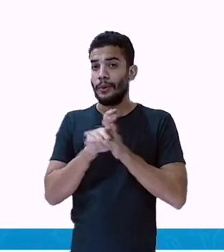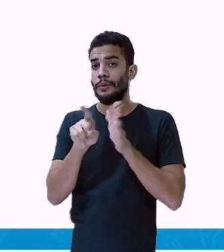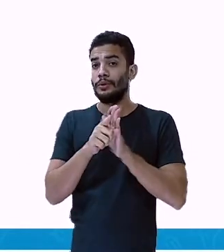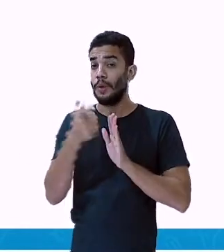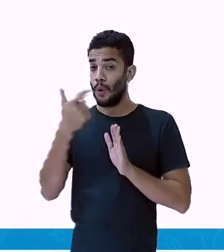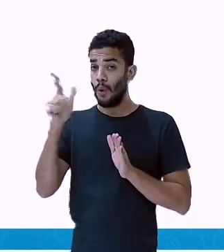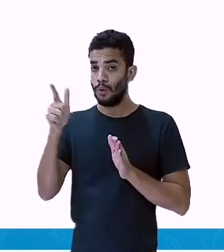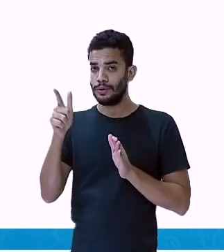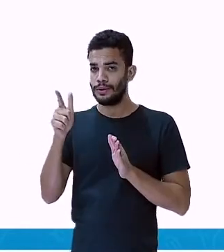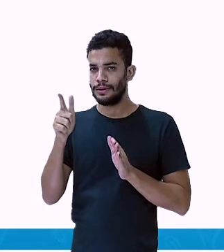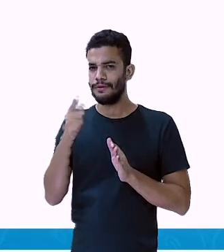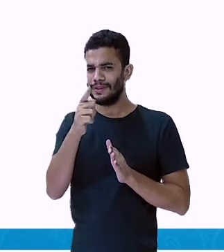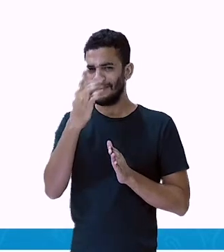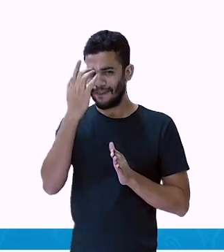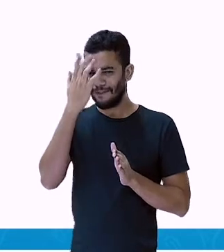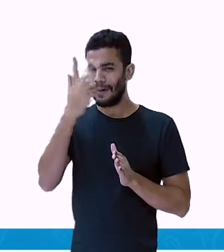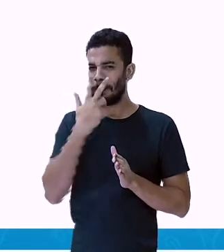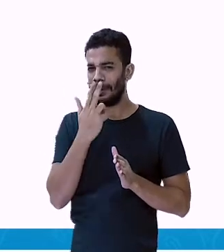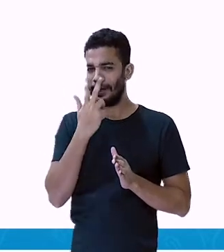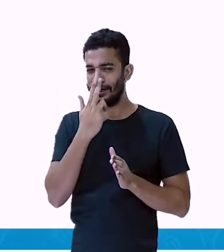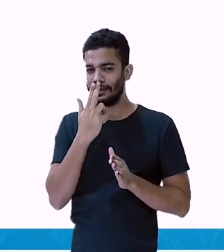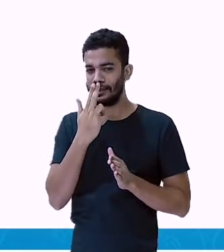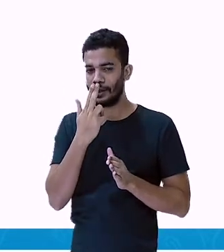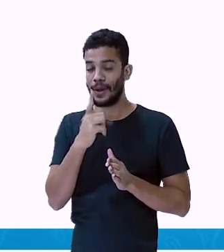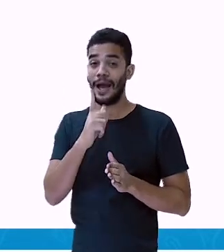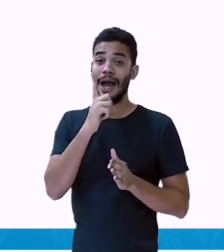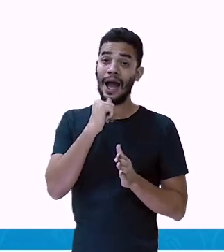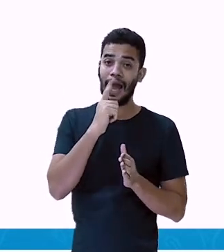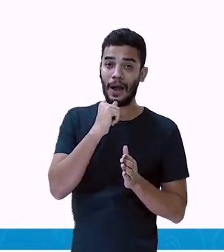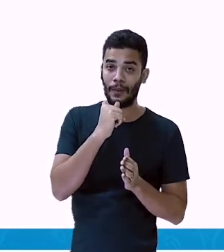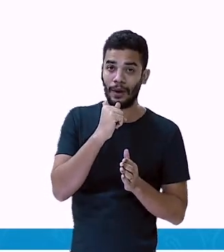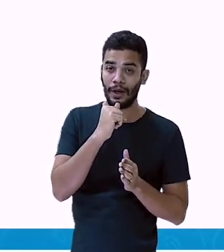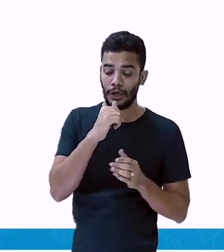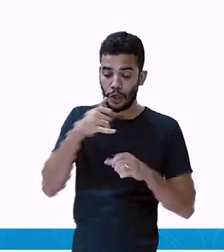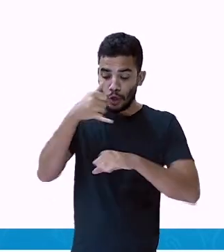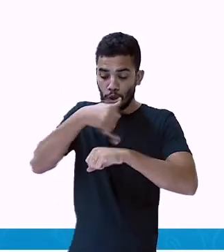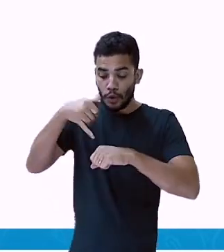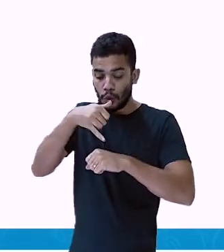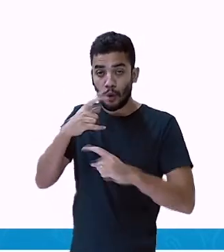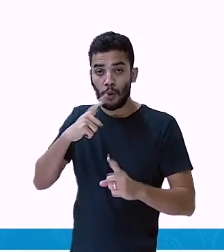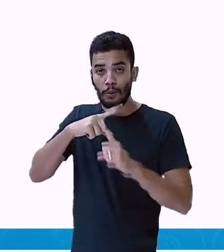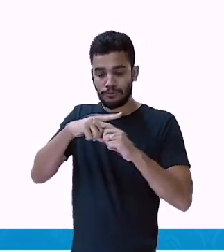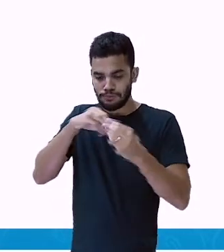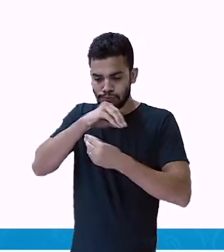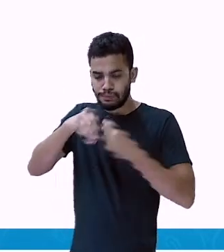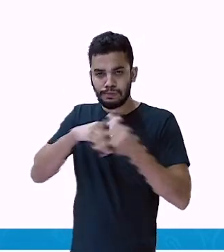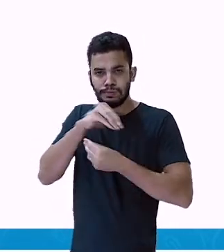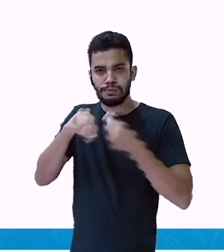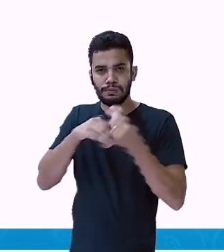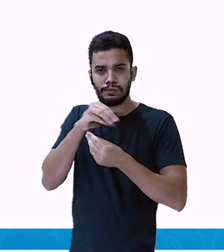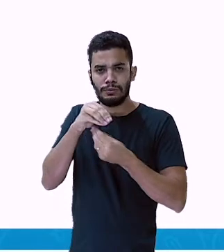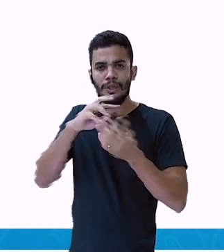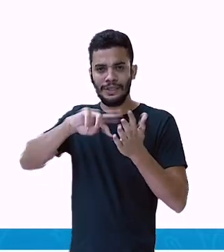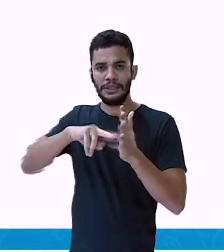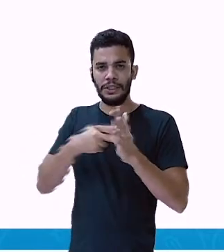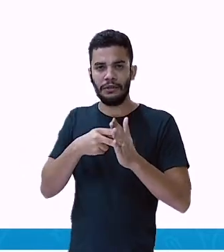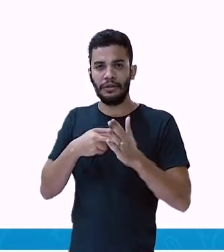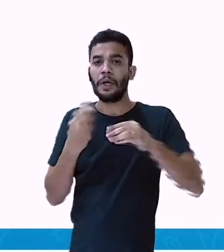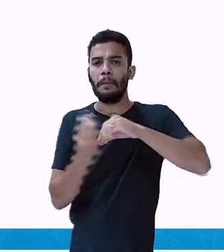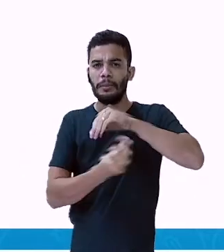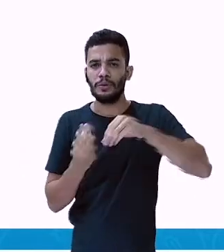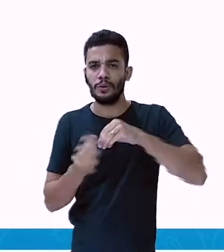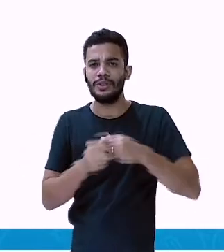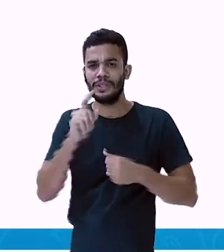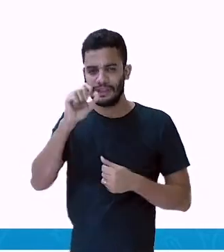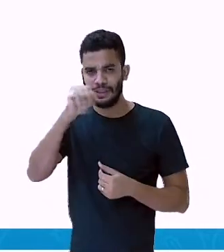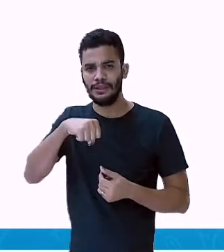Água e óleo. É exemplo de mistura? Água e óleo se misturam? O que você acha? E aí, quem